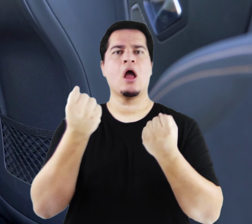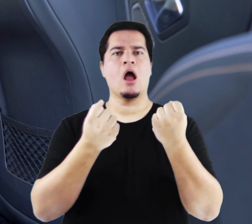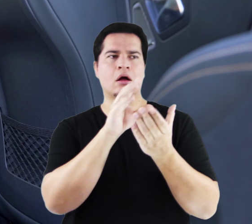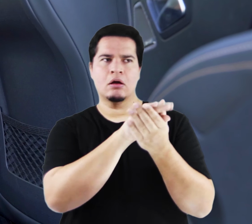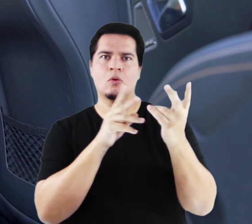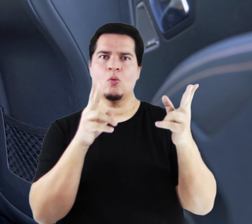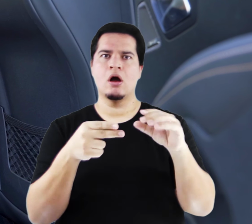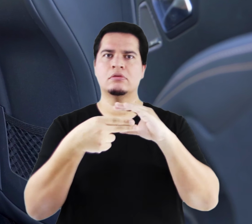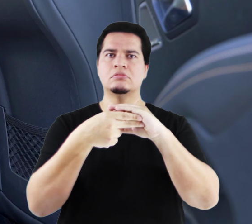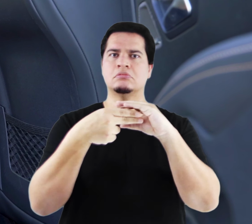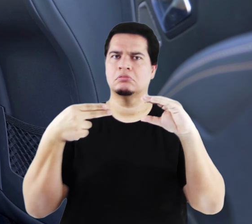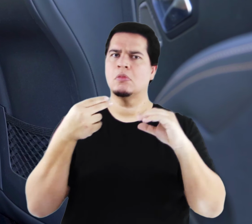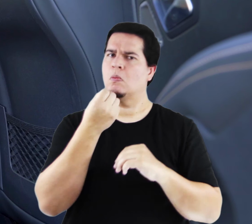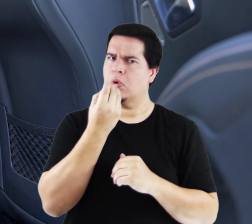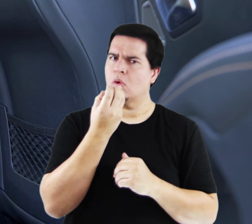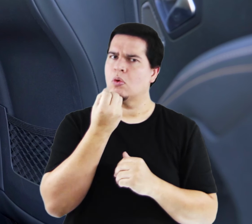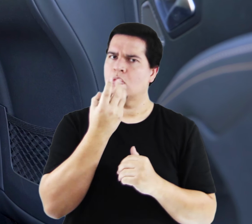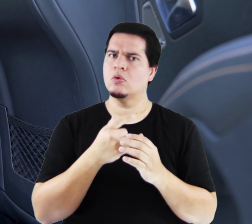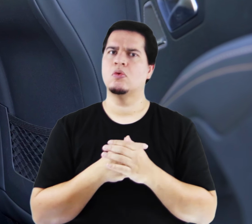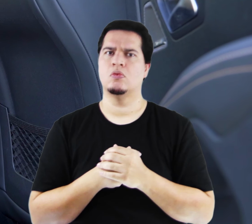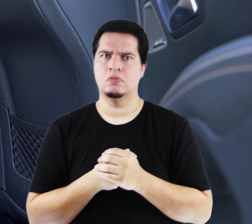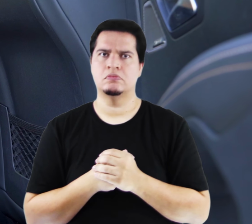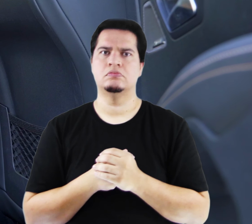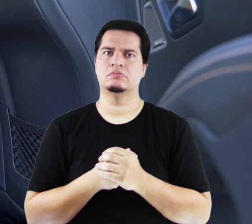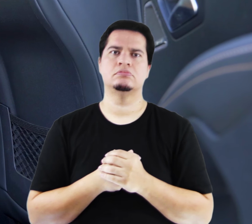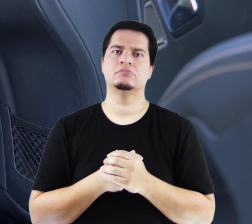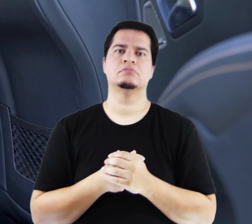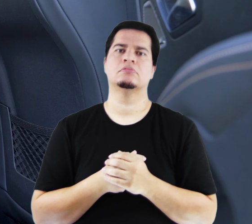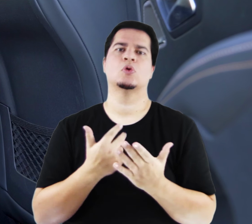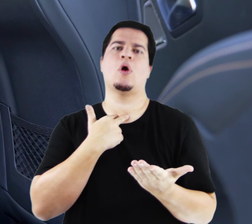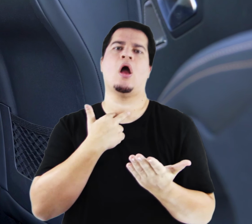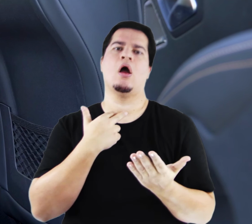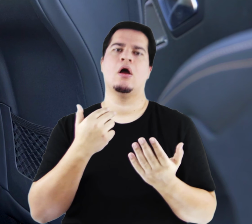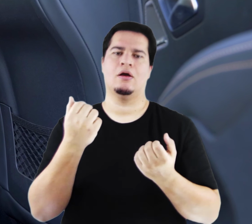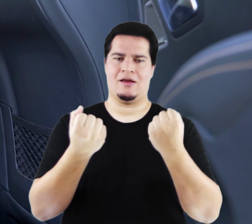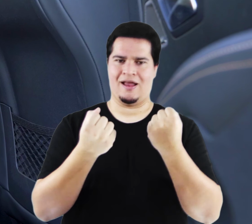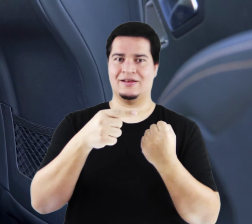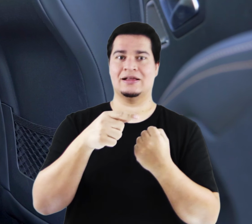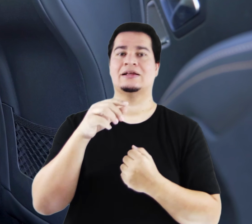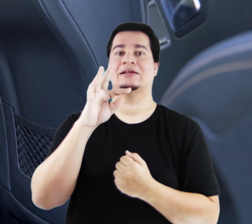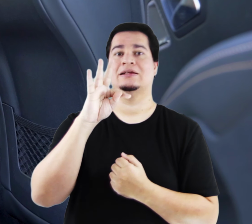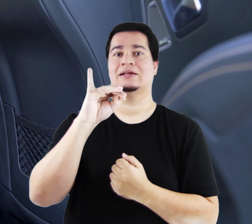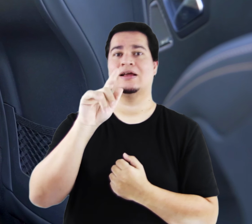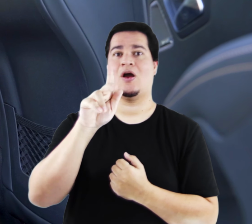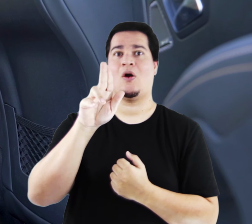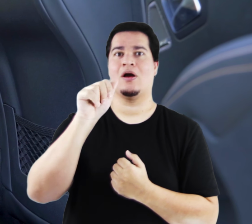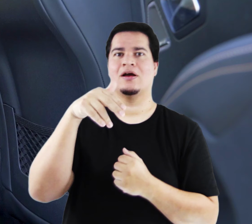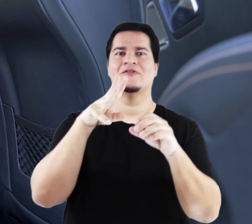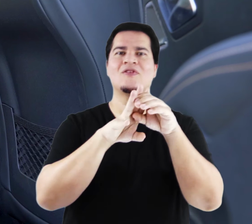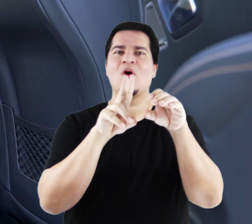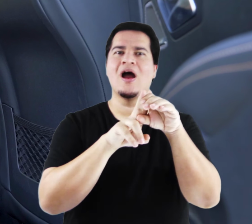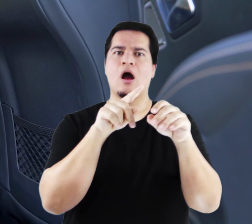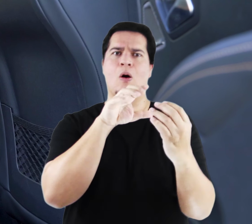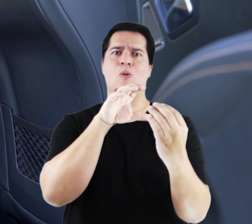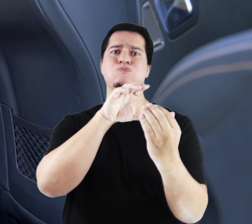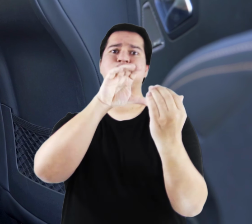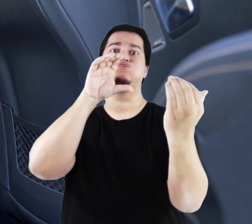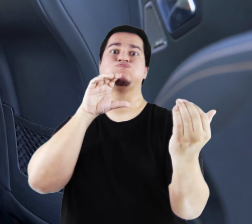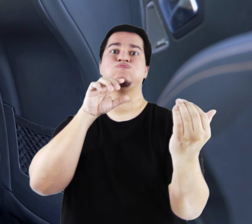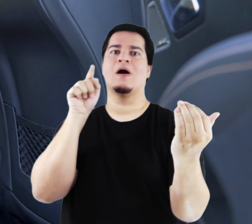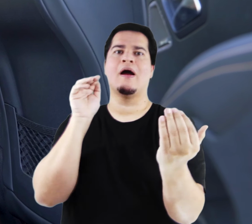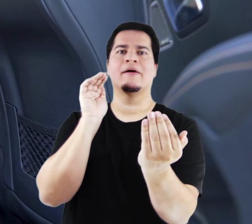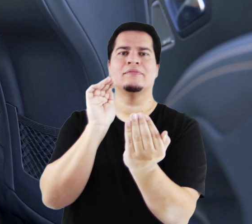centímetros a menos do que o XC40. Lógico que não vale contar muito o Tiguan, que é um veículo grande, tem 12 centímetros a mais de entre-eixos, né? Mas a gente tem um